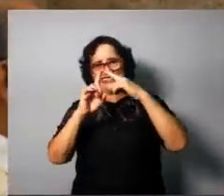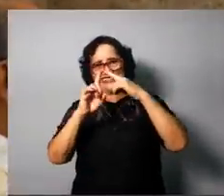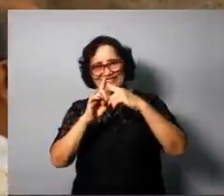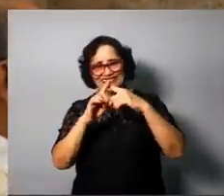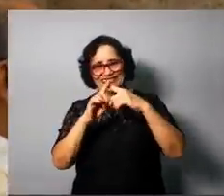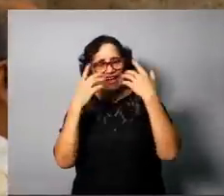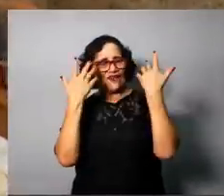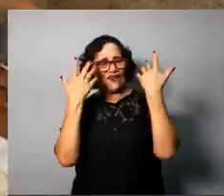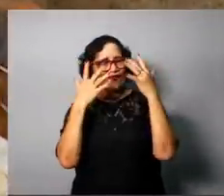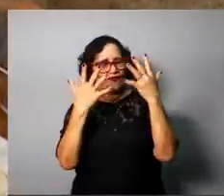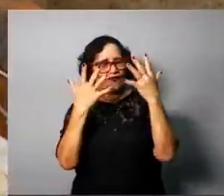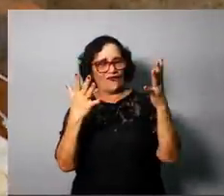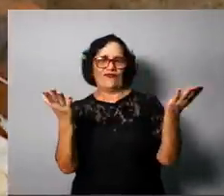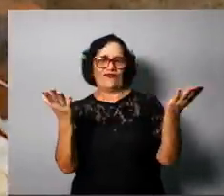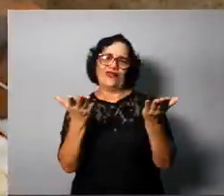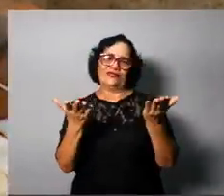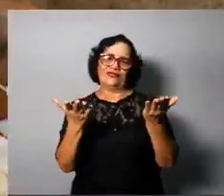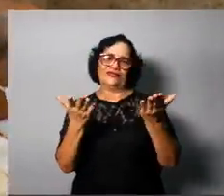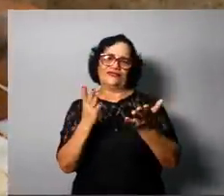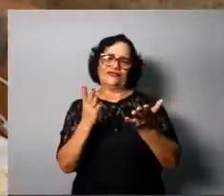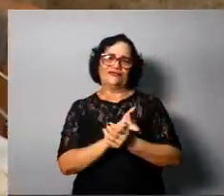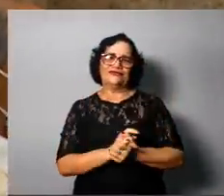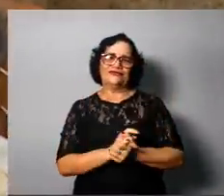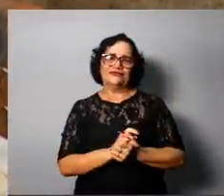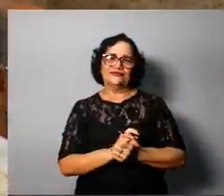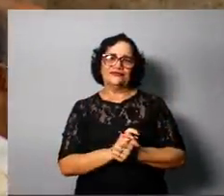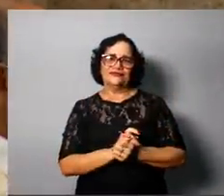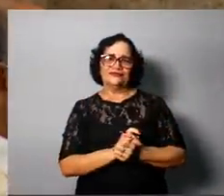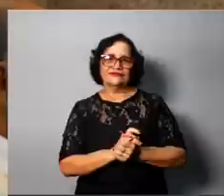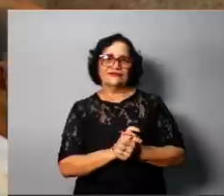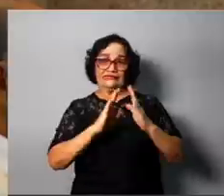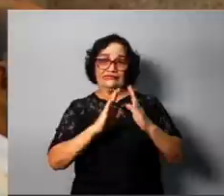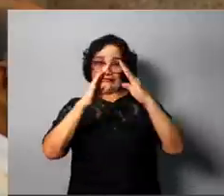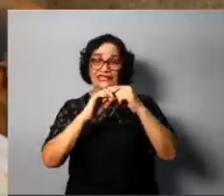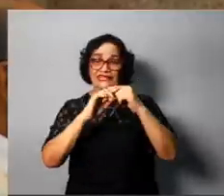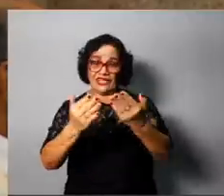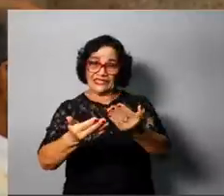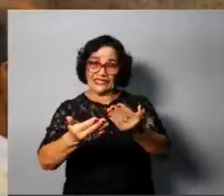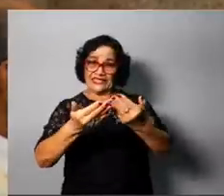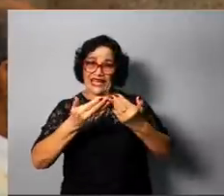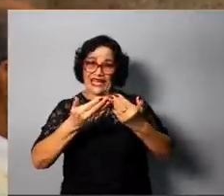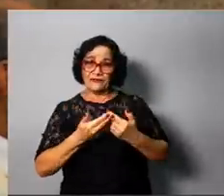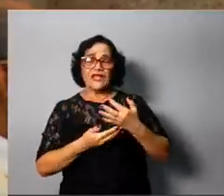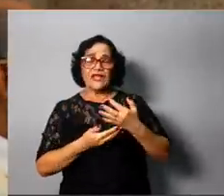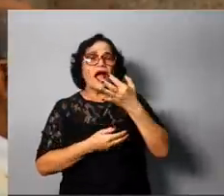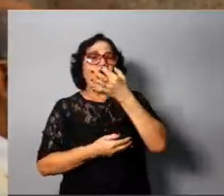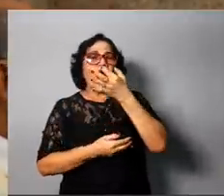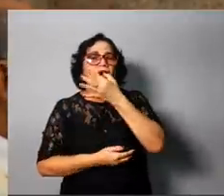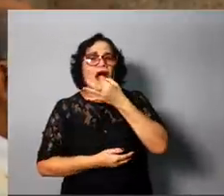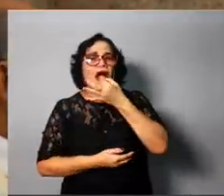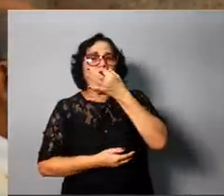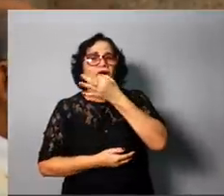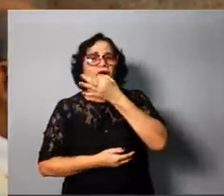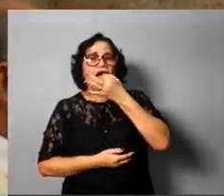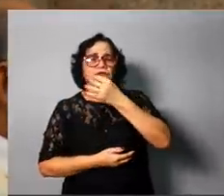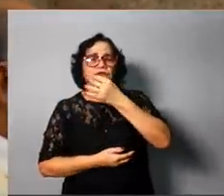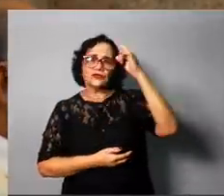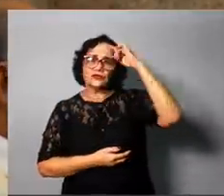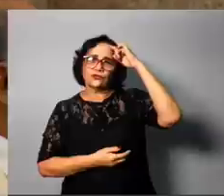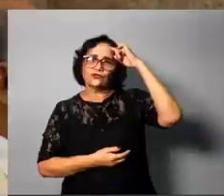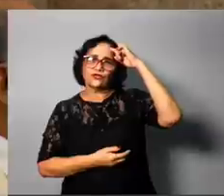gloriosa, e ela o toma, o come todos os dias na sua mesa.